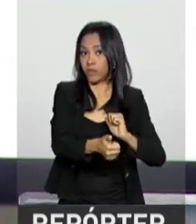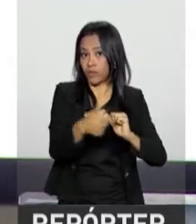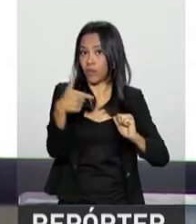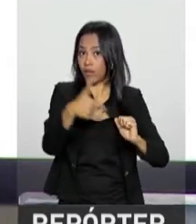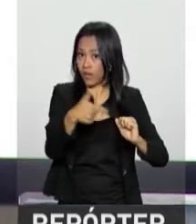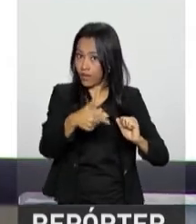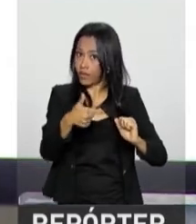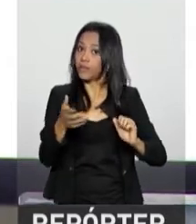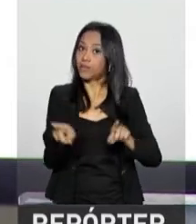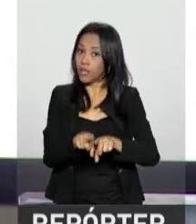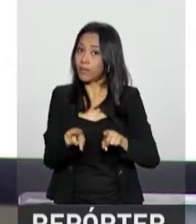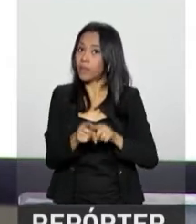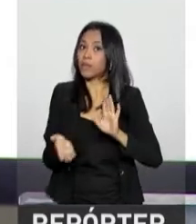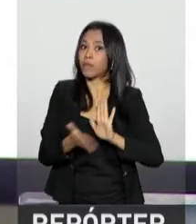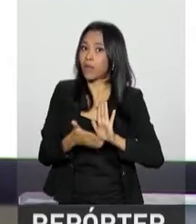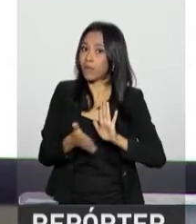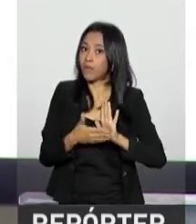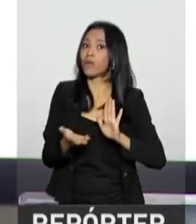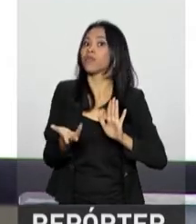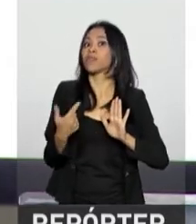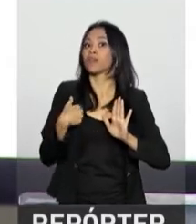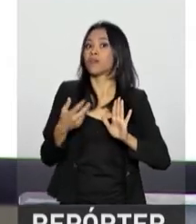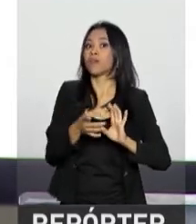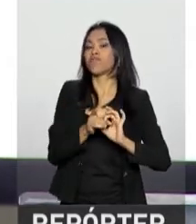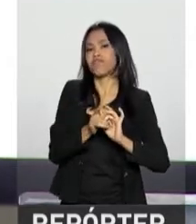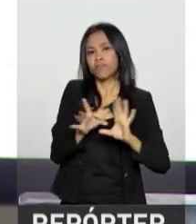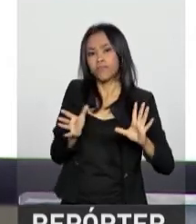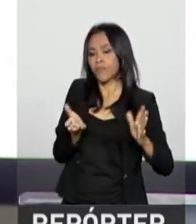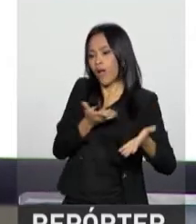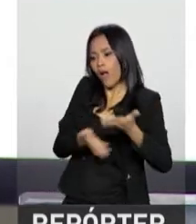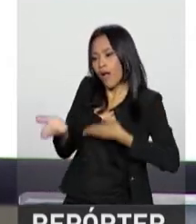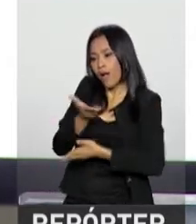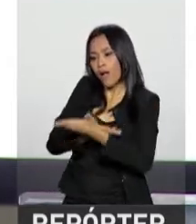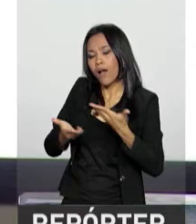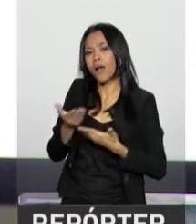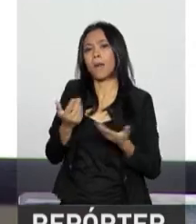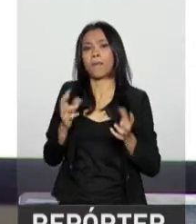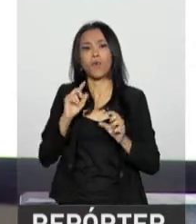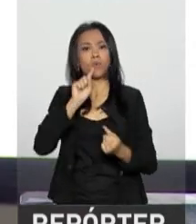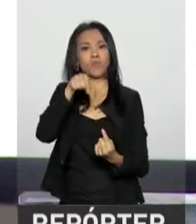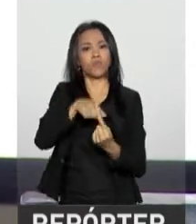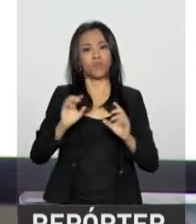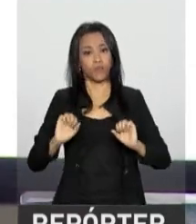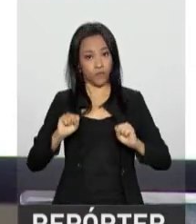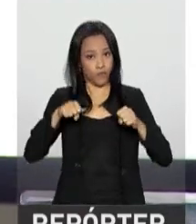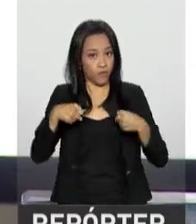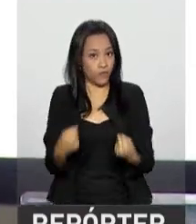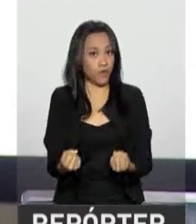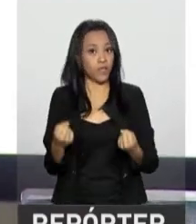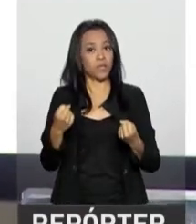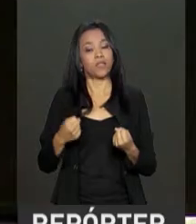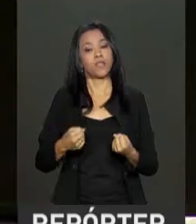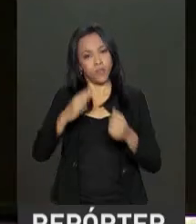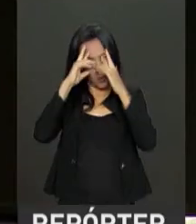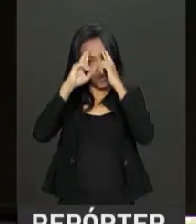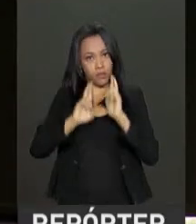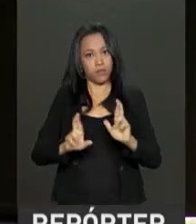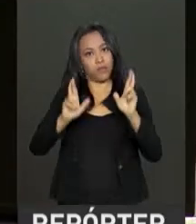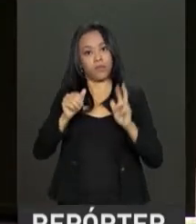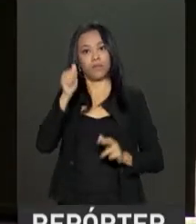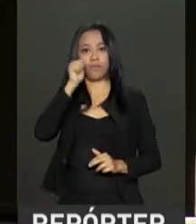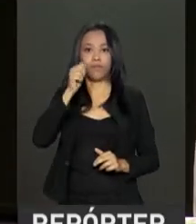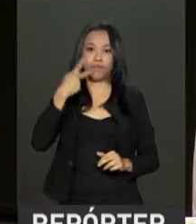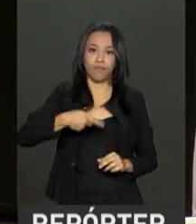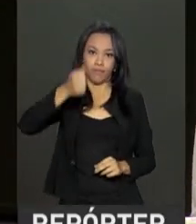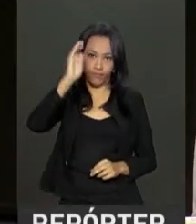coloca também a sua disposição para que nós possamos construir para fortalecer garante a dignidade da mulher brasileira é importante